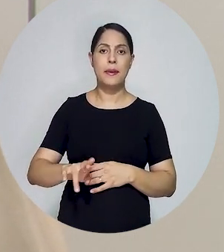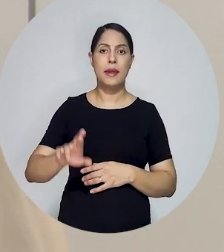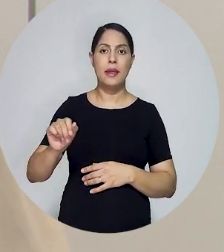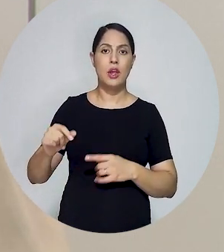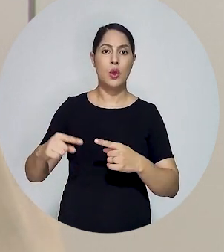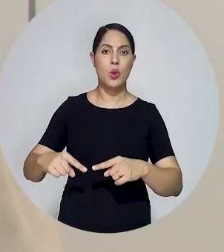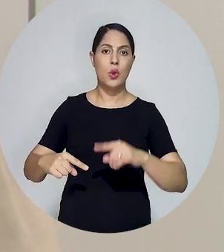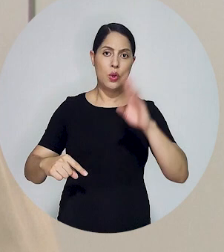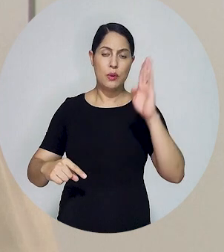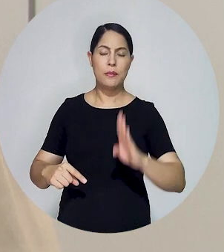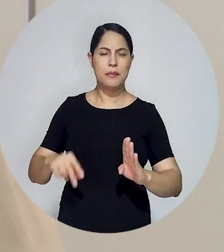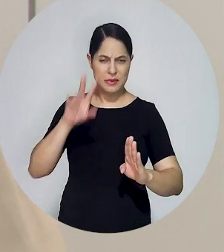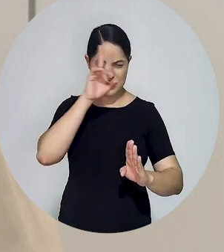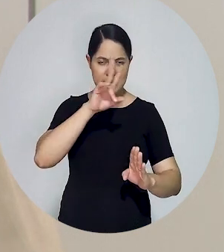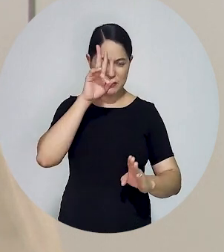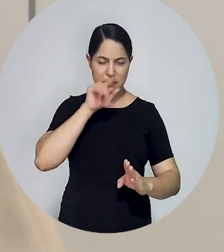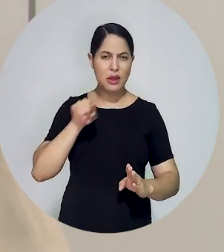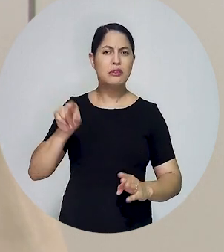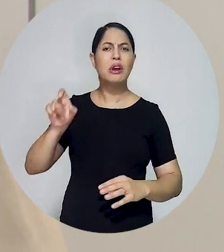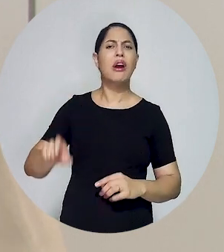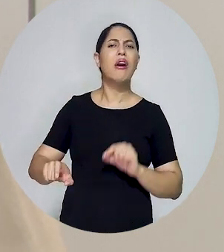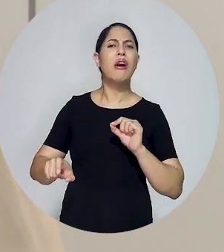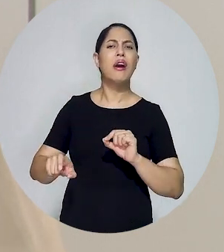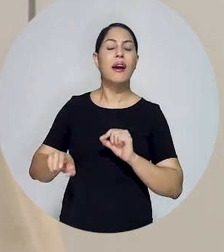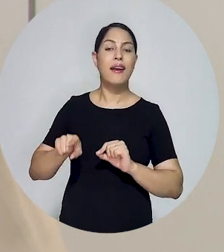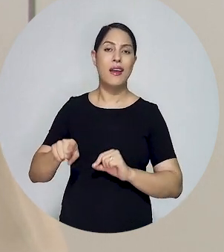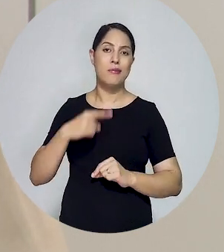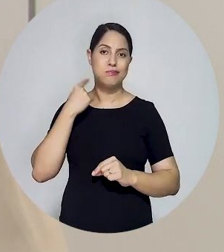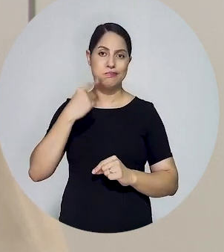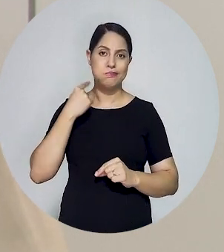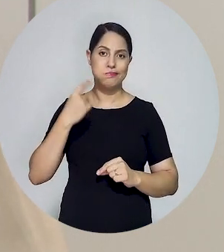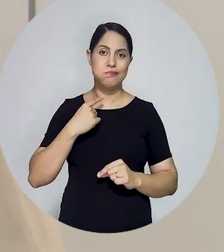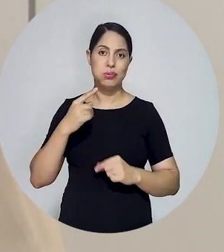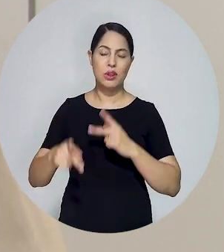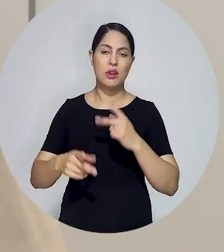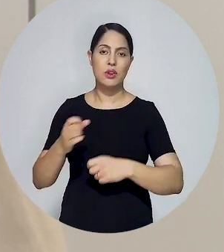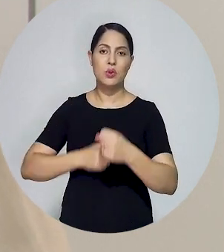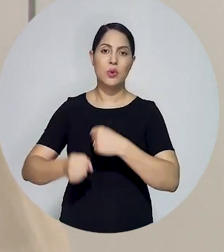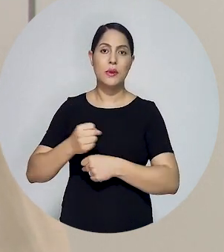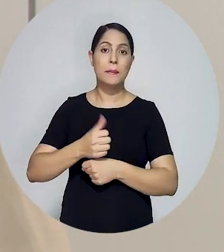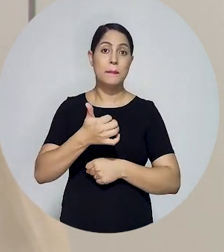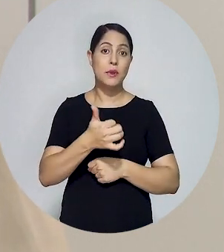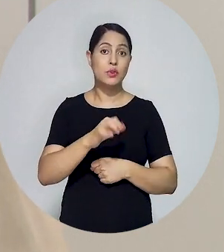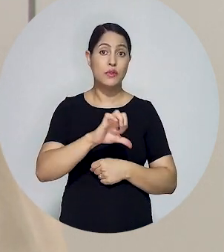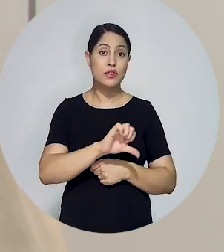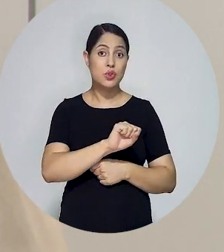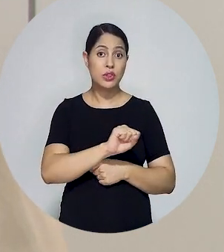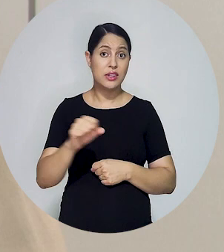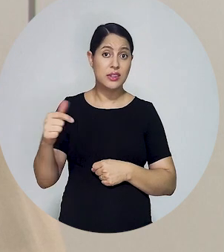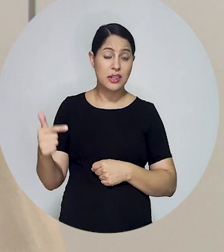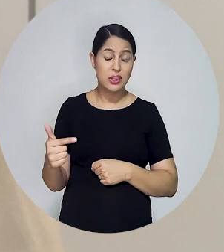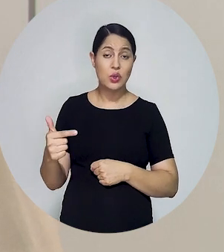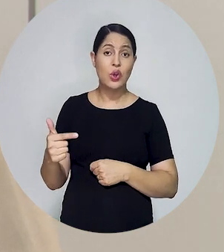Pimenta versus Brasil. Resgatando um pouco, Gabriel Pimenta foi um advogado popular assassinado em 1982